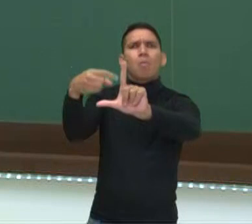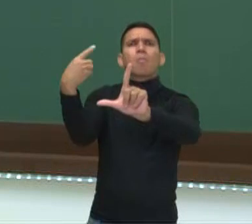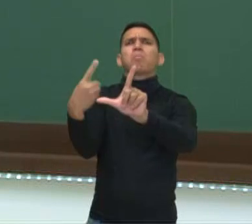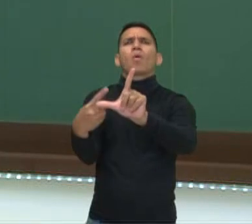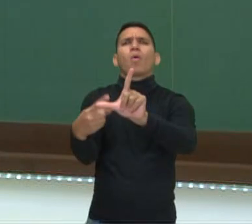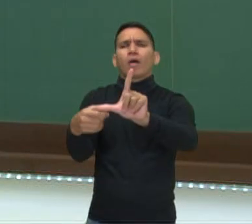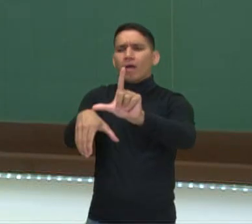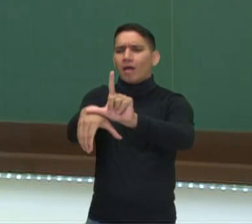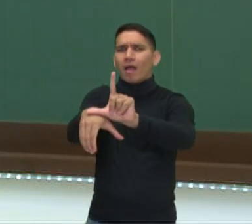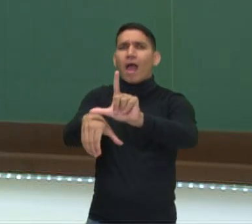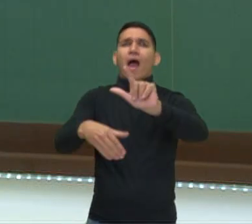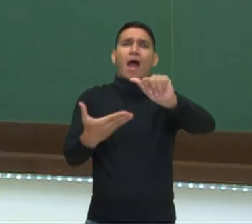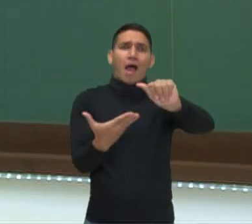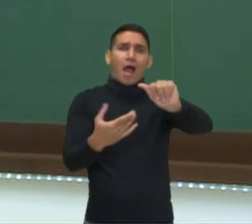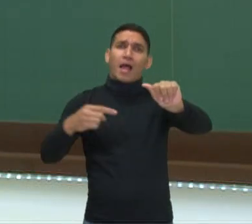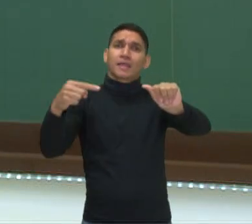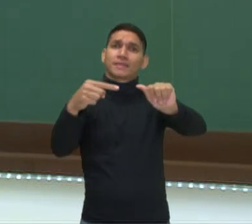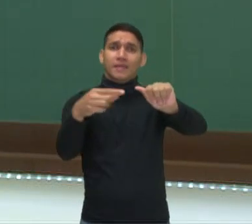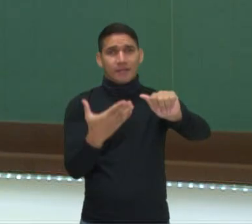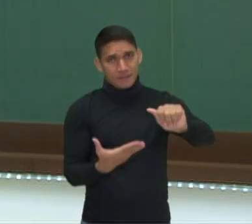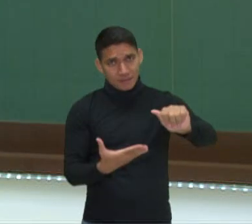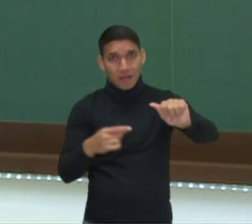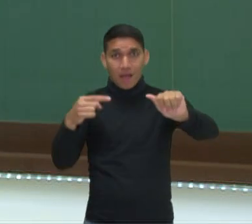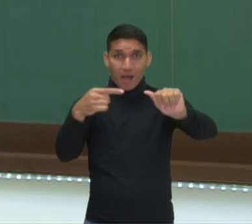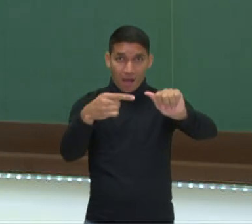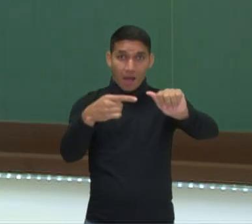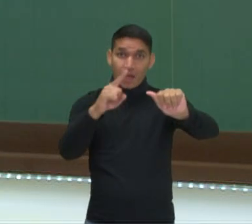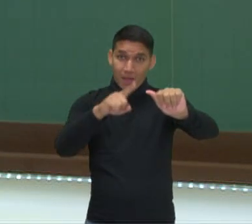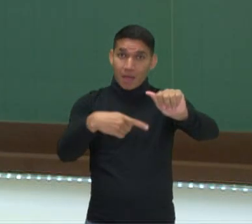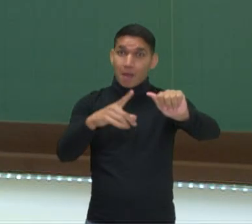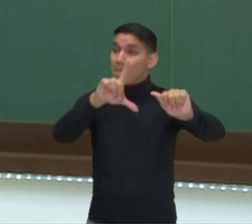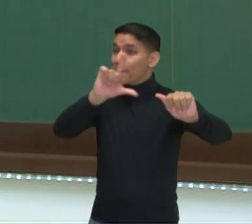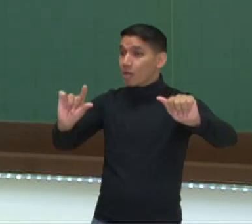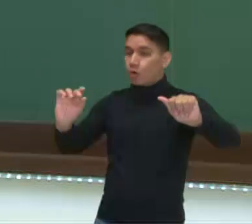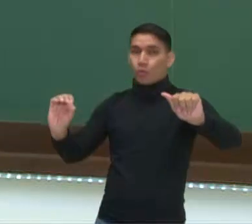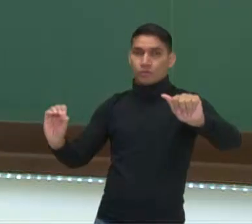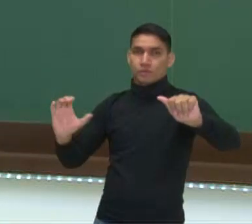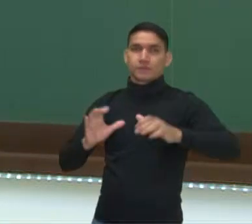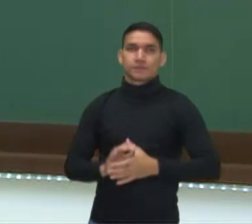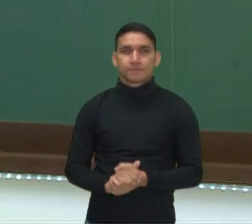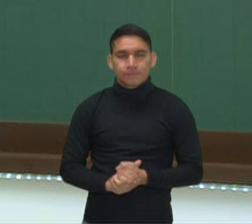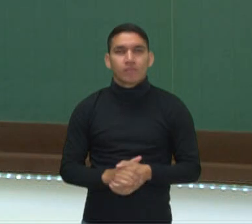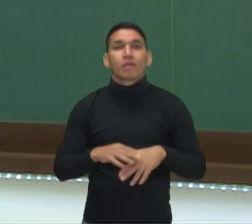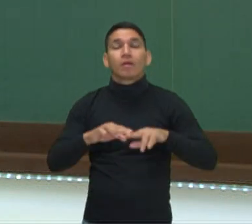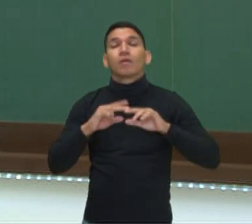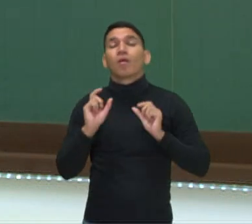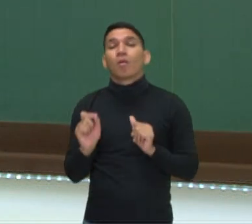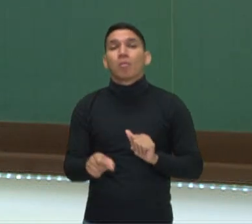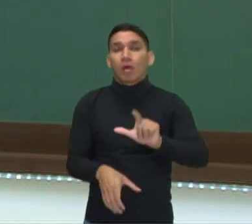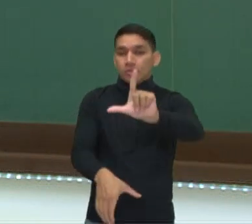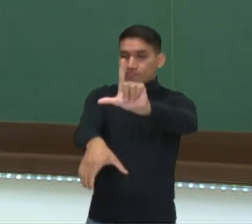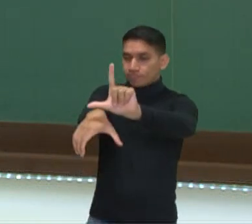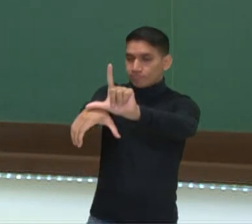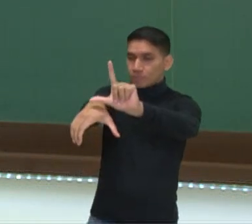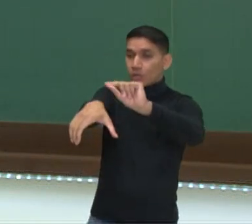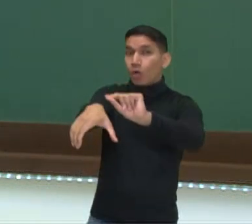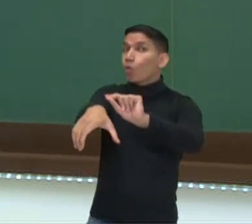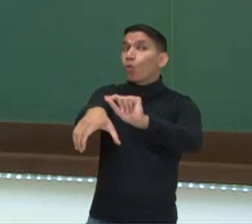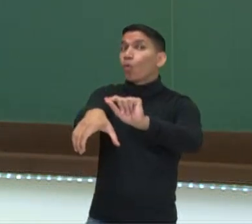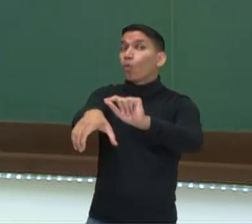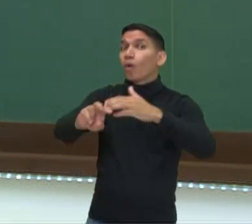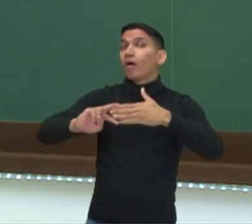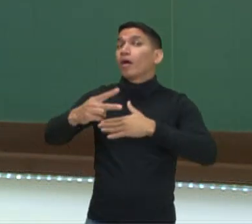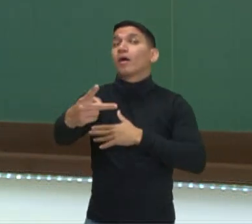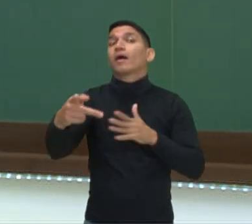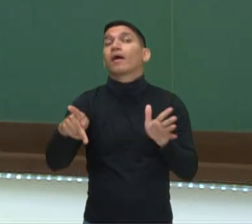negativo, A menor do que zero. Se o meu A é menor do que zero, a concavidade da parábola está para baixo,